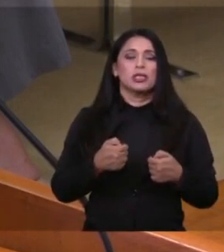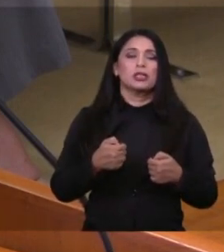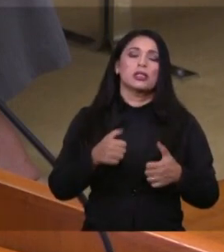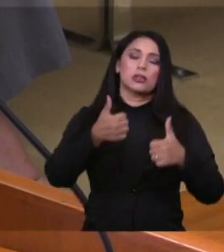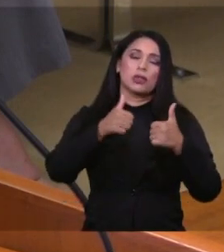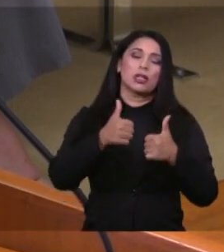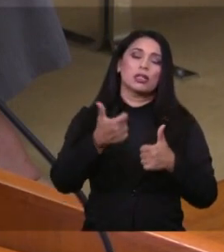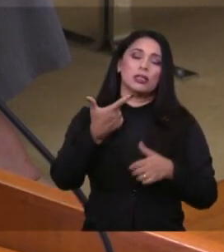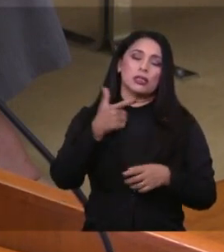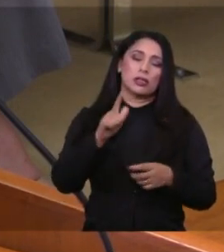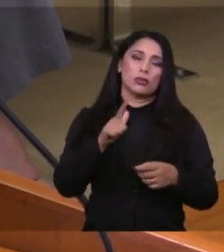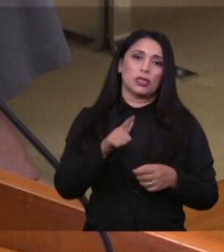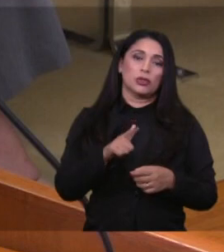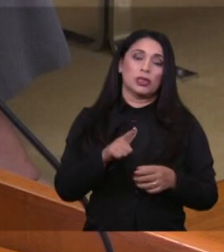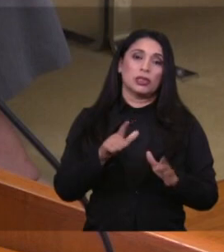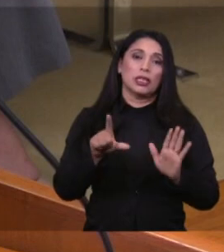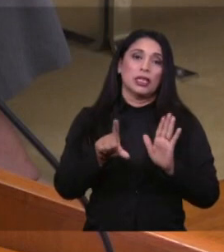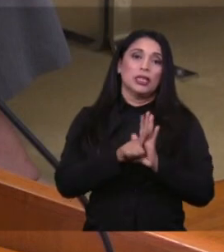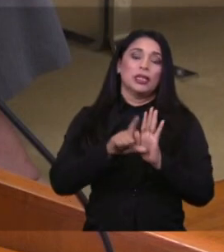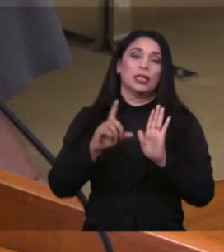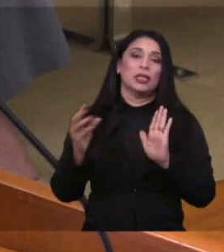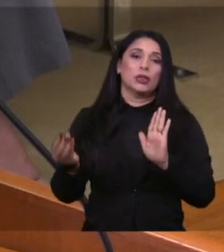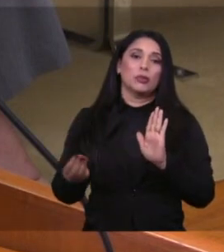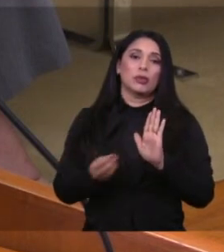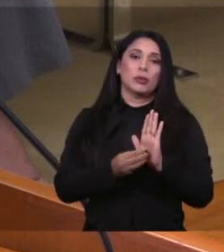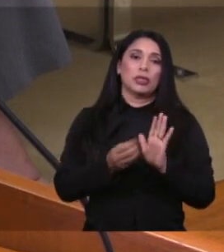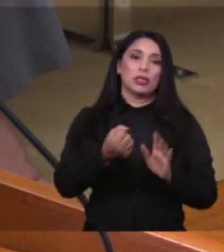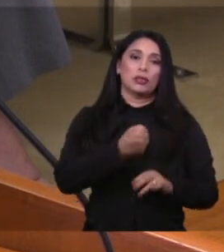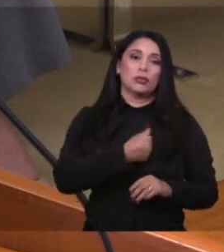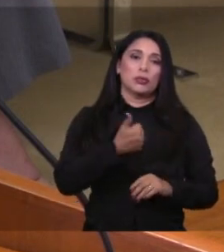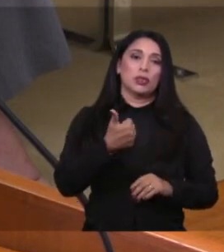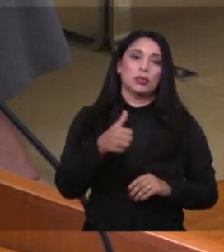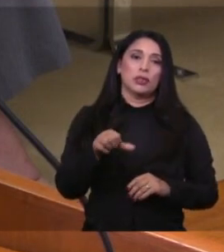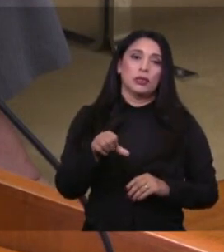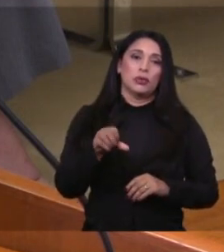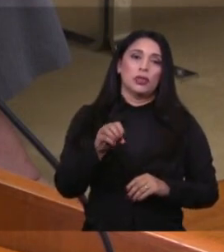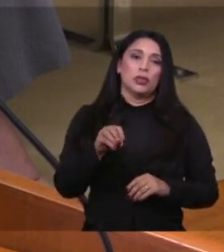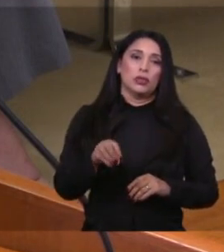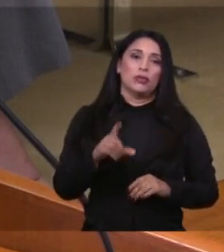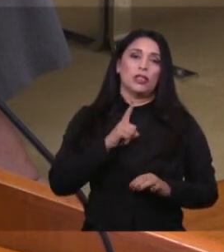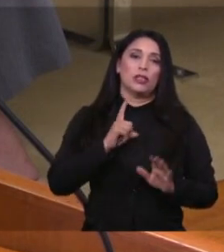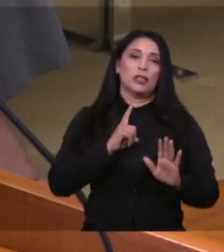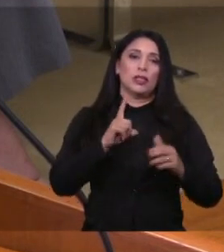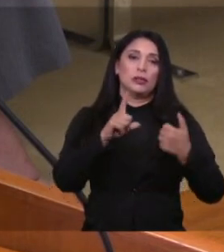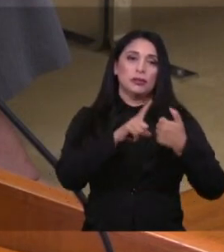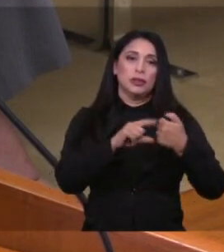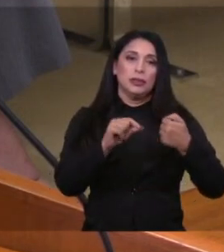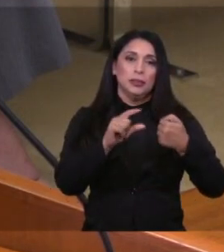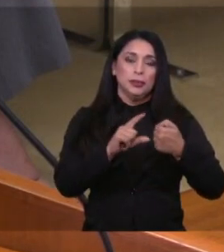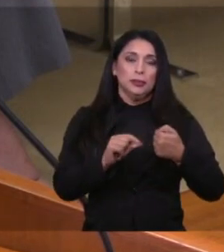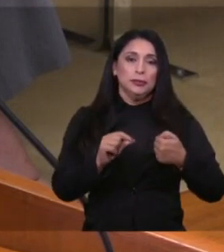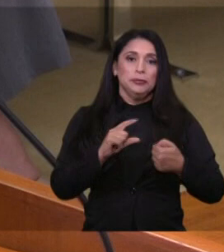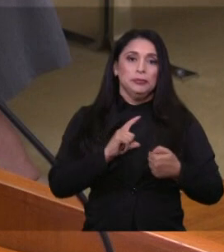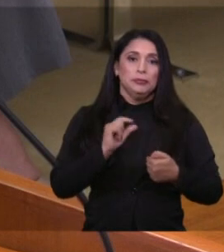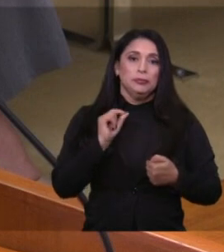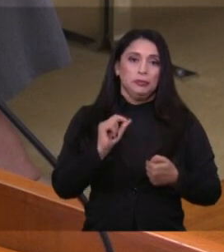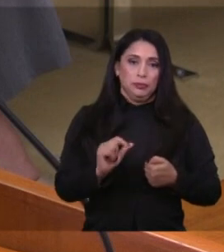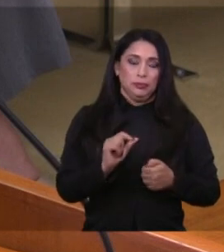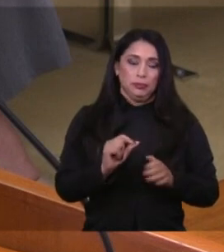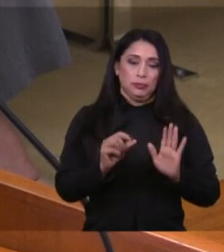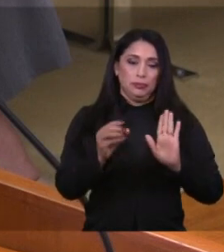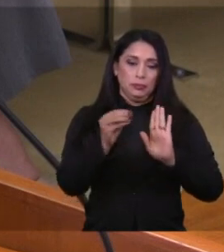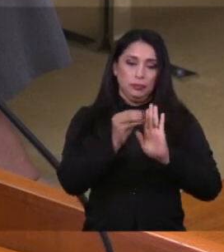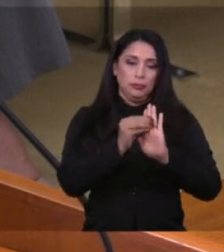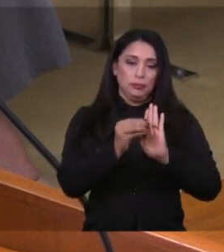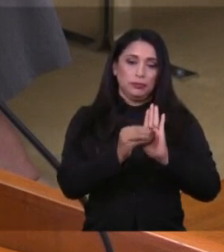aspecto. Né? A Lei Complementar 190 contém dispositivos que postergam a sua produção de efeitos, entre os